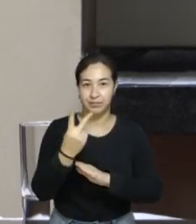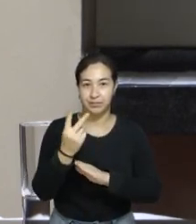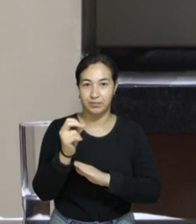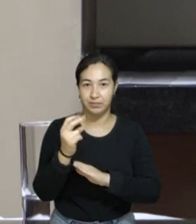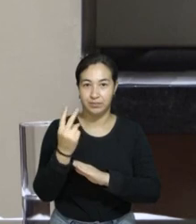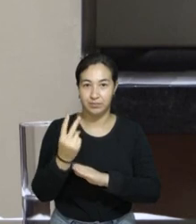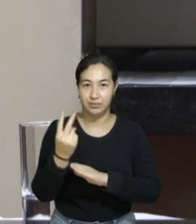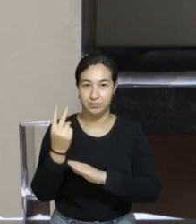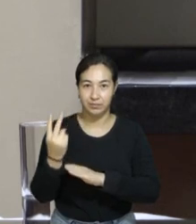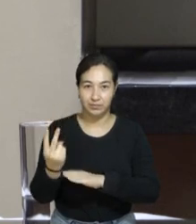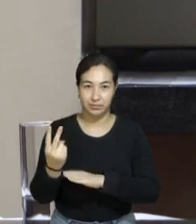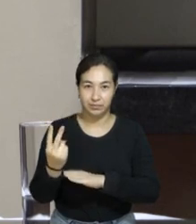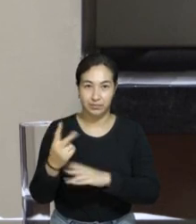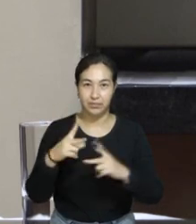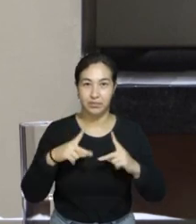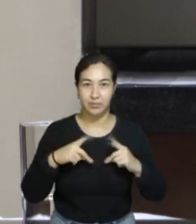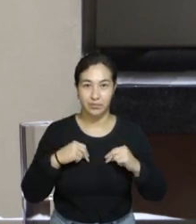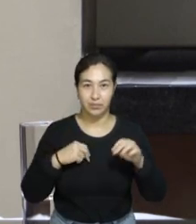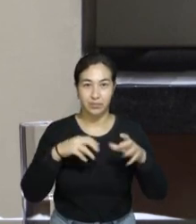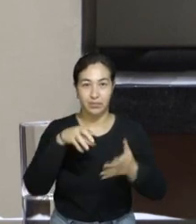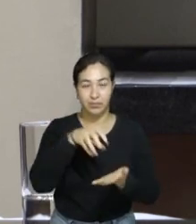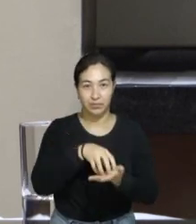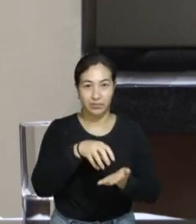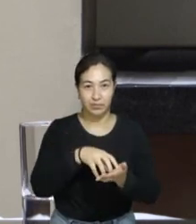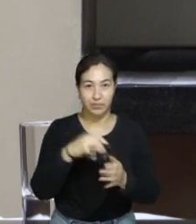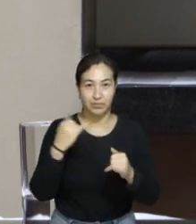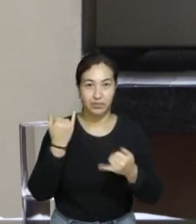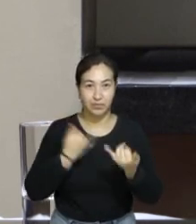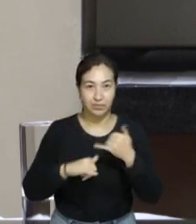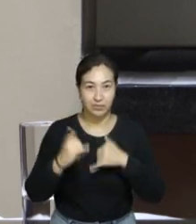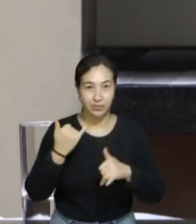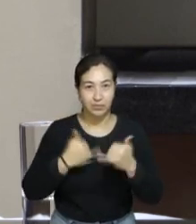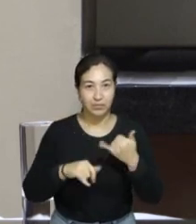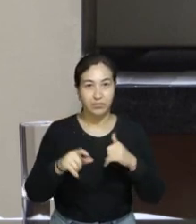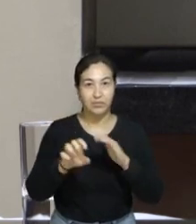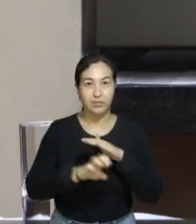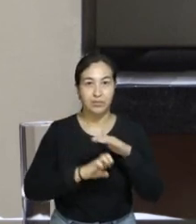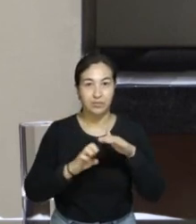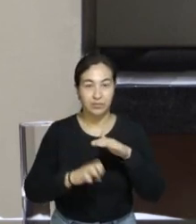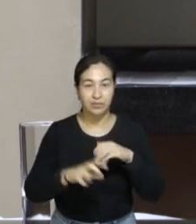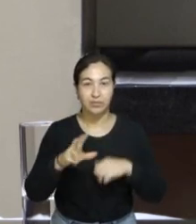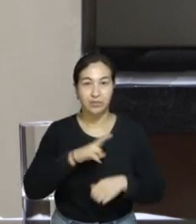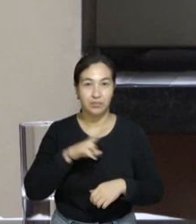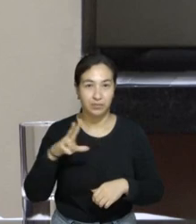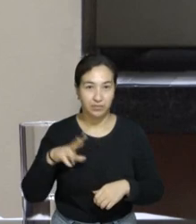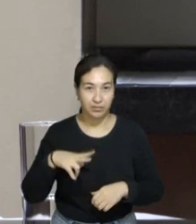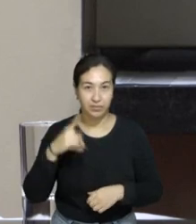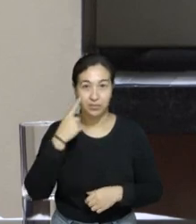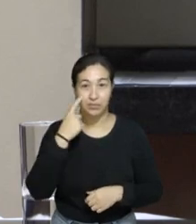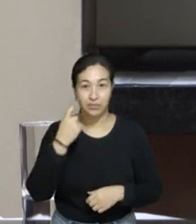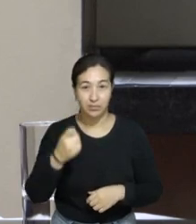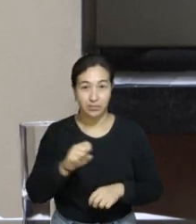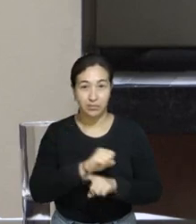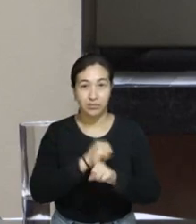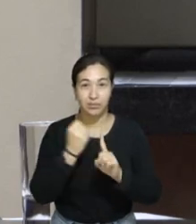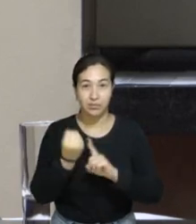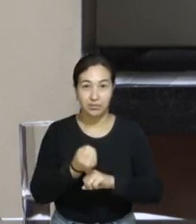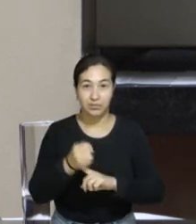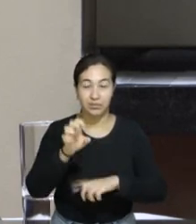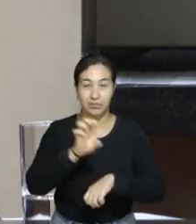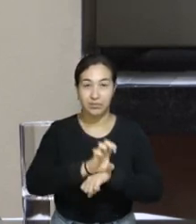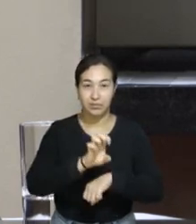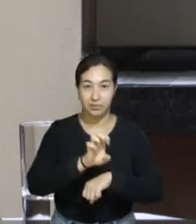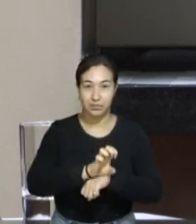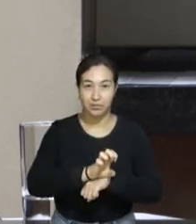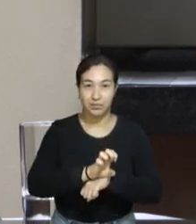74/2022, reconhece as Centrais Elétricas de Santa Catarina, S.A., como empresa pública de relevante interesse social e econômico do Estado. Autor,